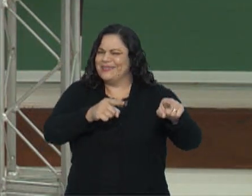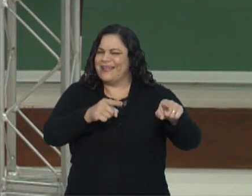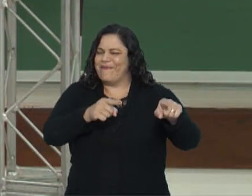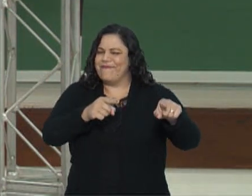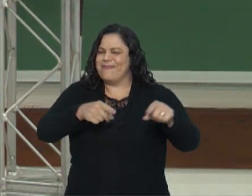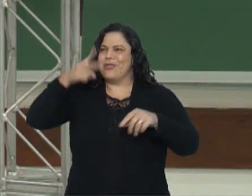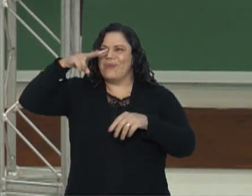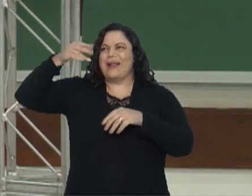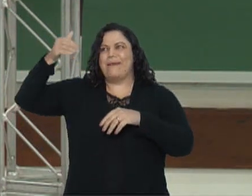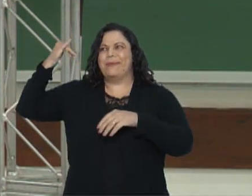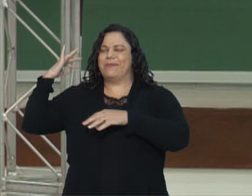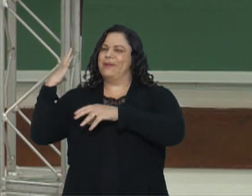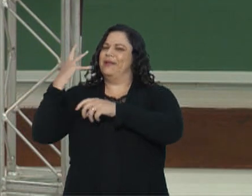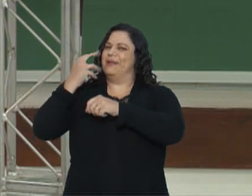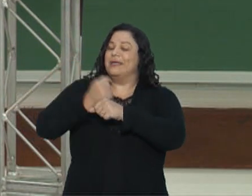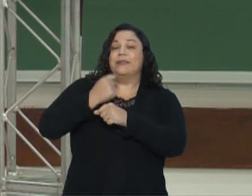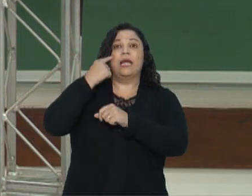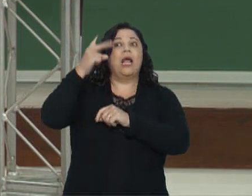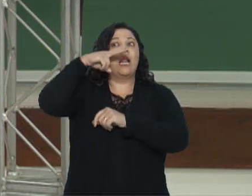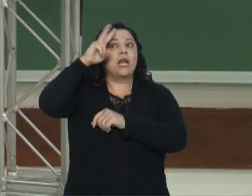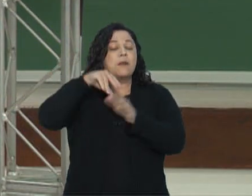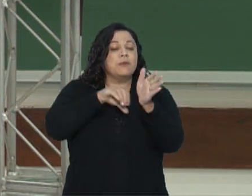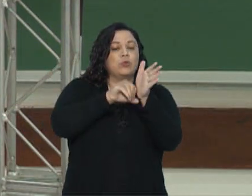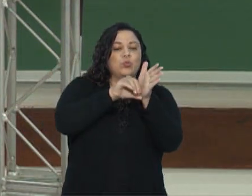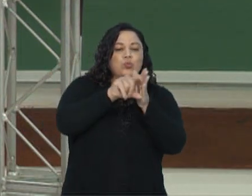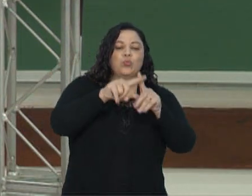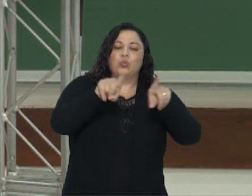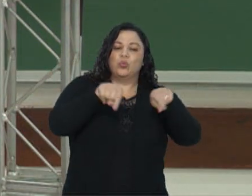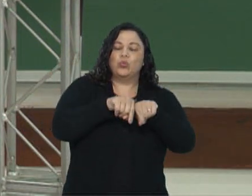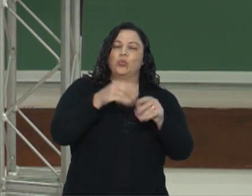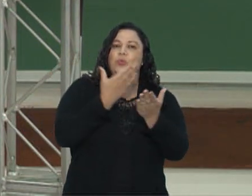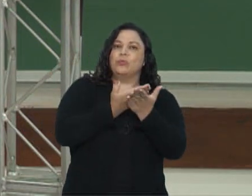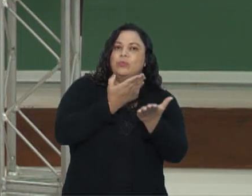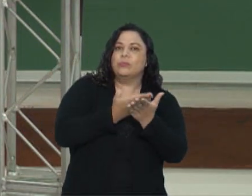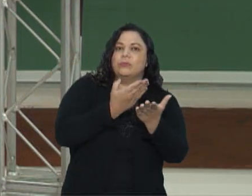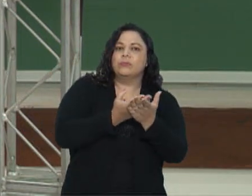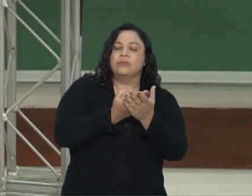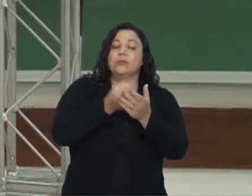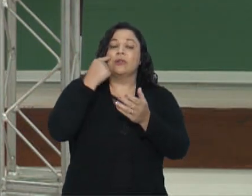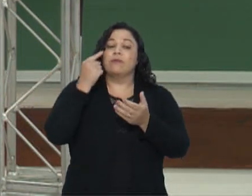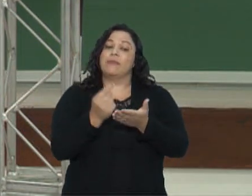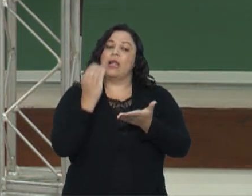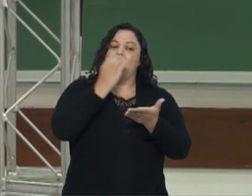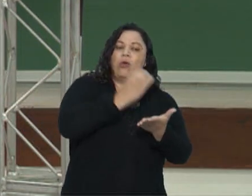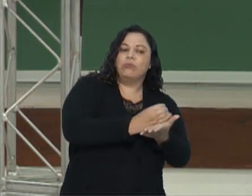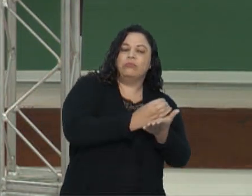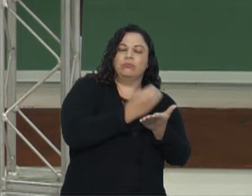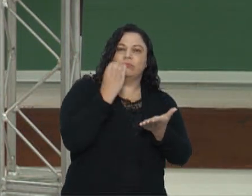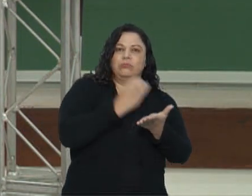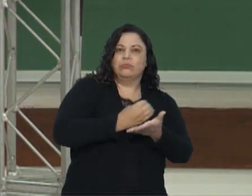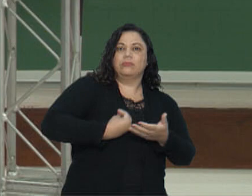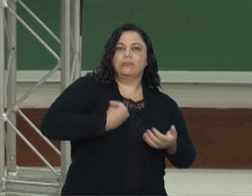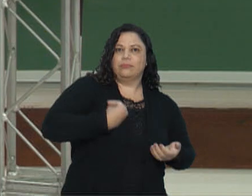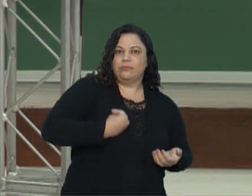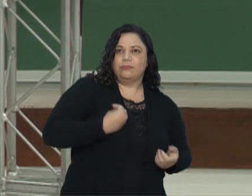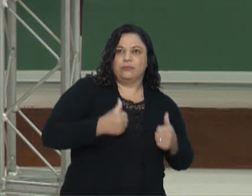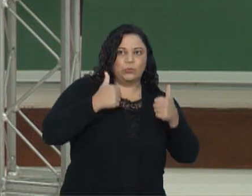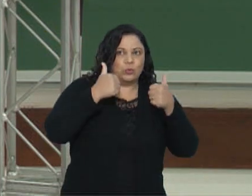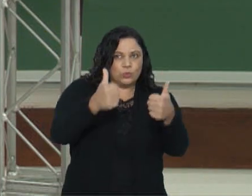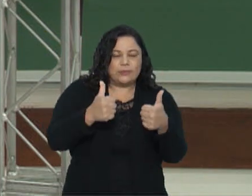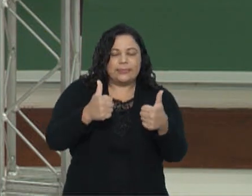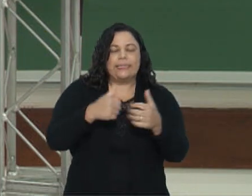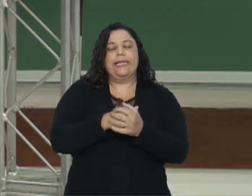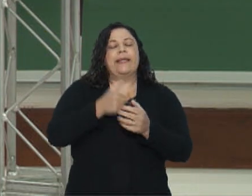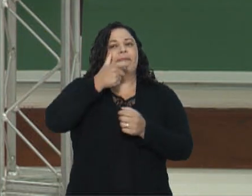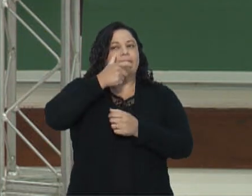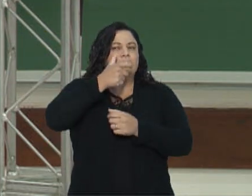lembrando, vocês devem registrar a frequência de vocês no Google Classroom. Não esqueçam, é muito importante a presença de vocês. Inclusive a presença para